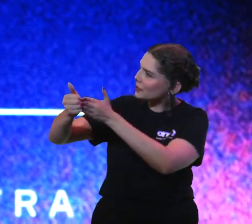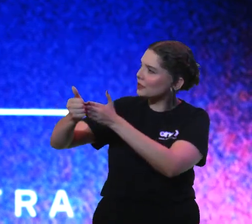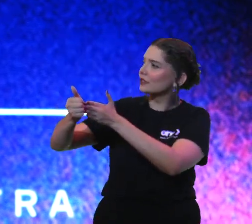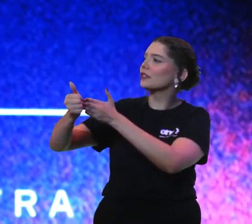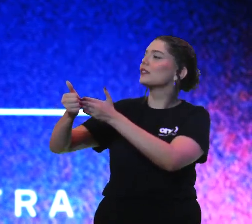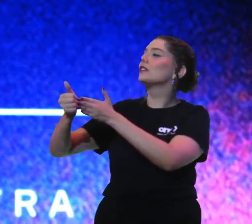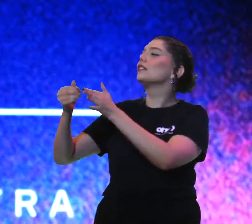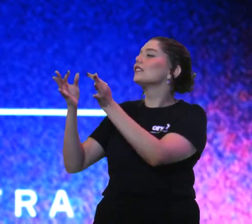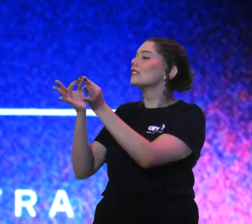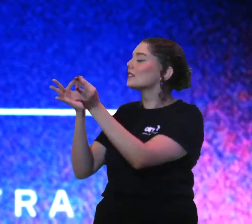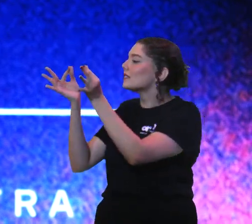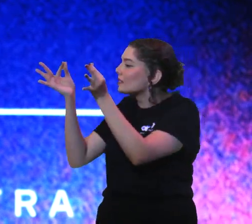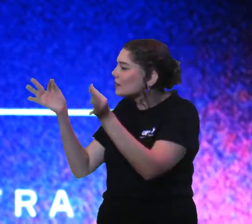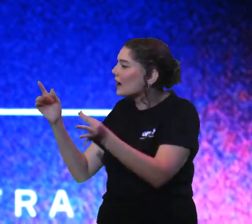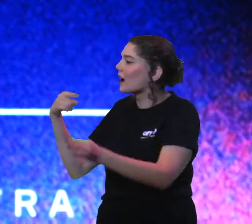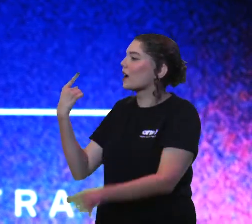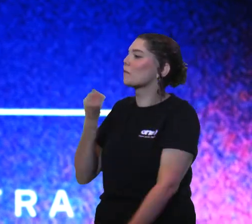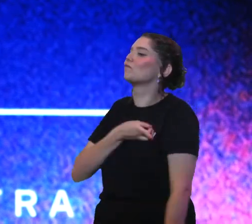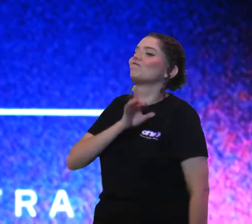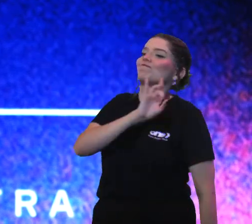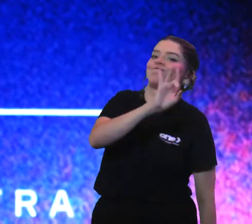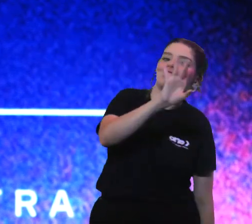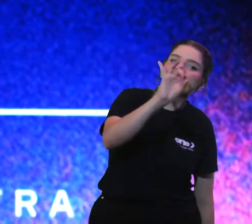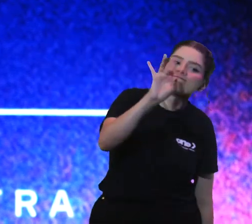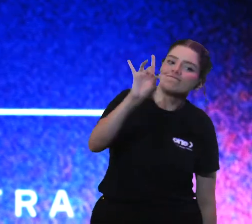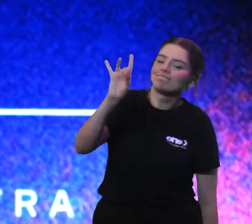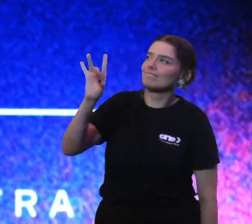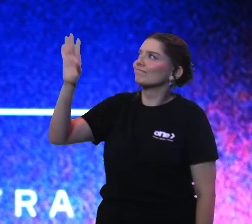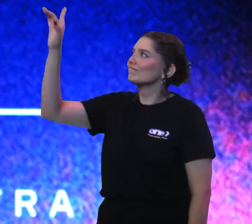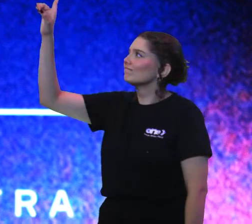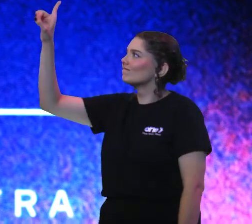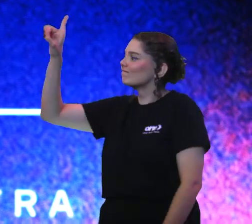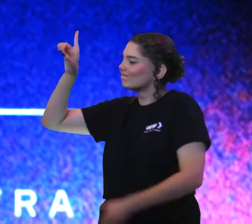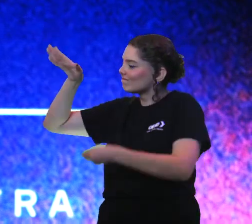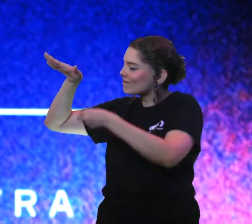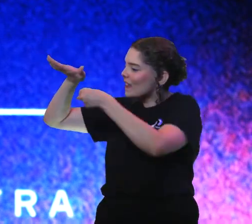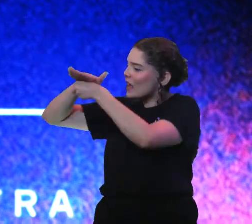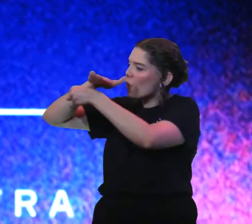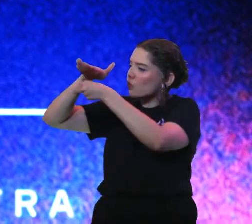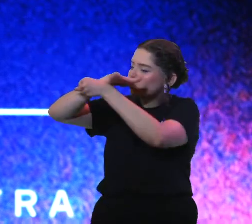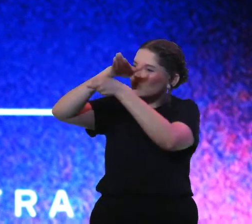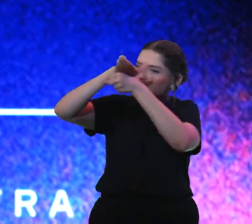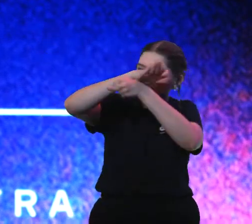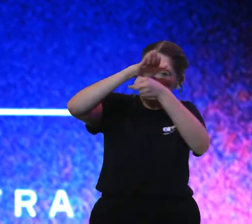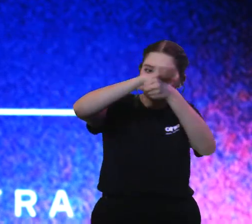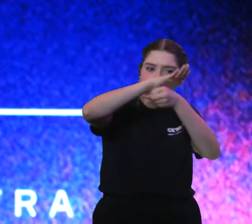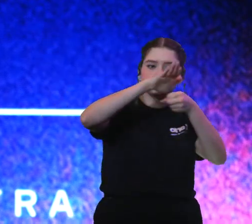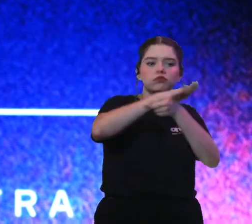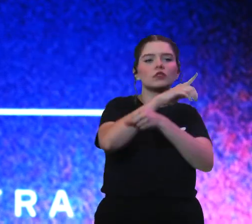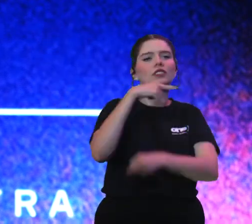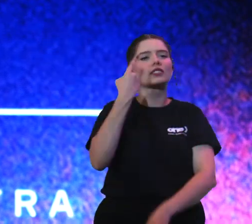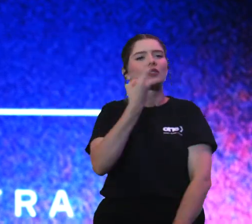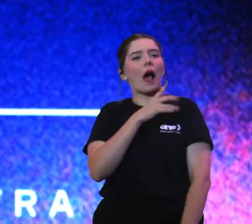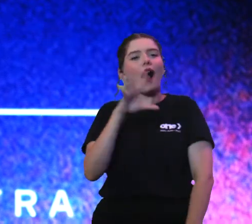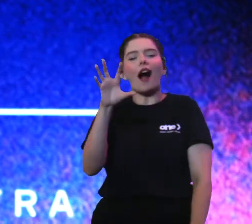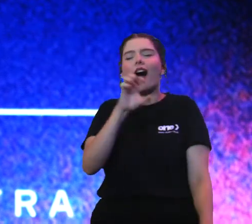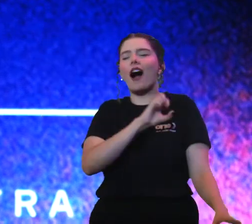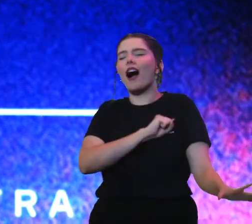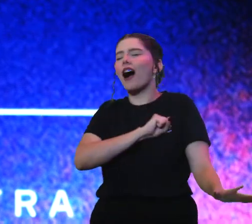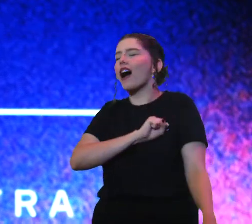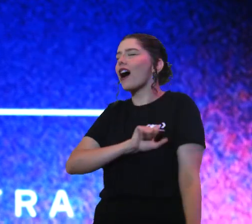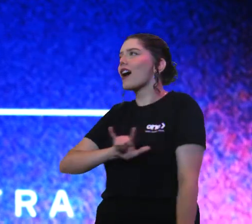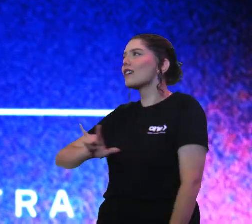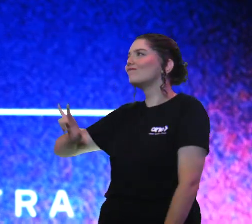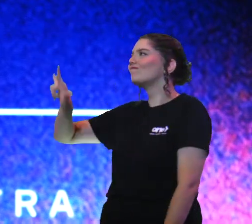maneira singular a cada um de nós. Nos enche com cada vez mais o Senhor, que saiamos daqui hoje ainda mais apaixonados por ti,